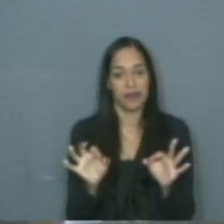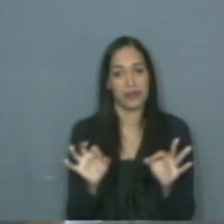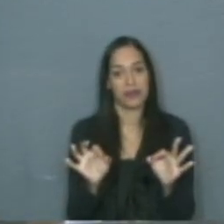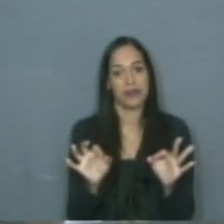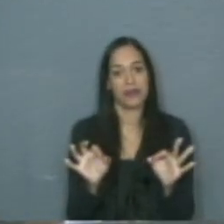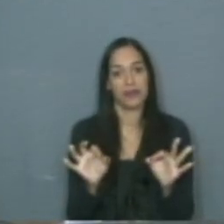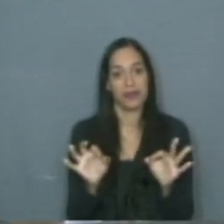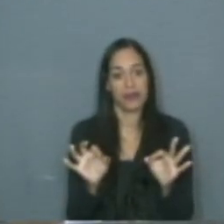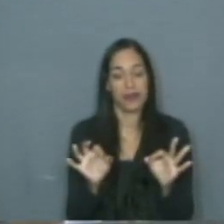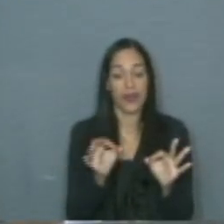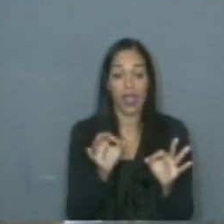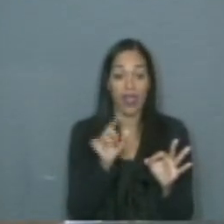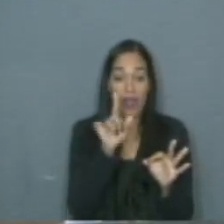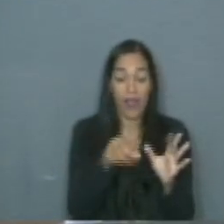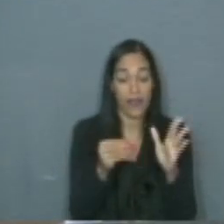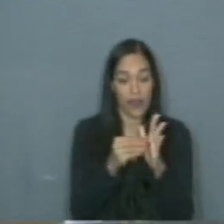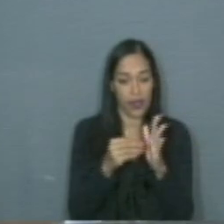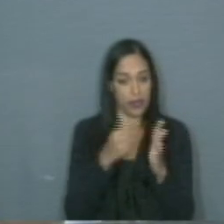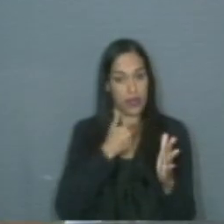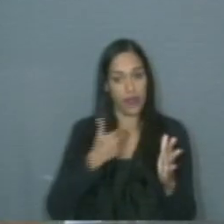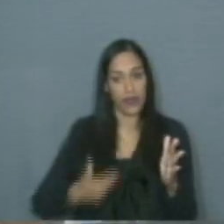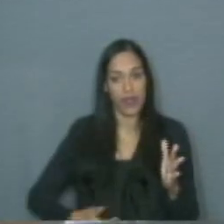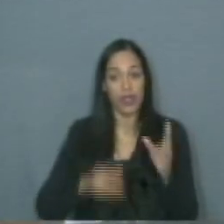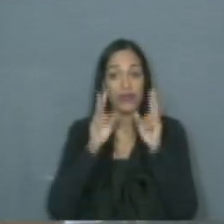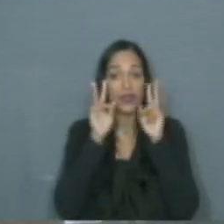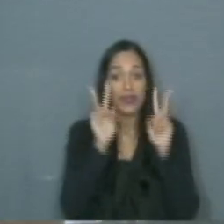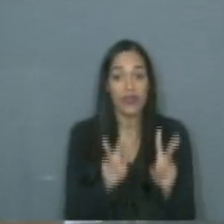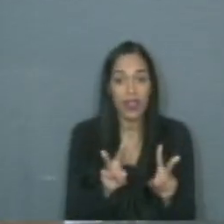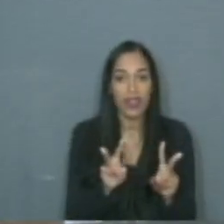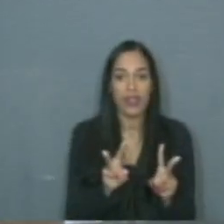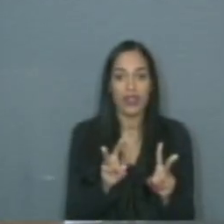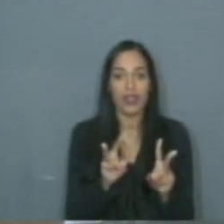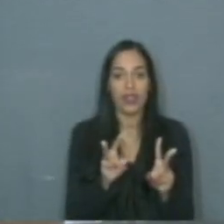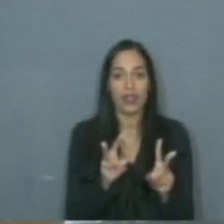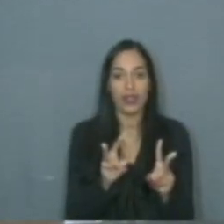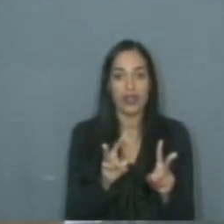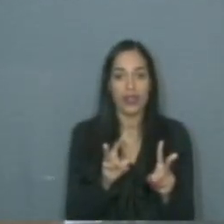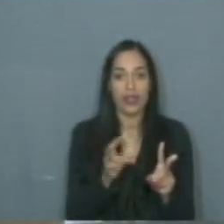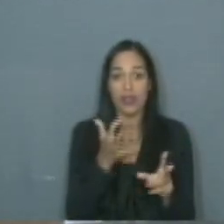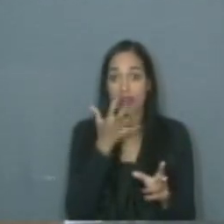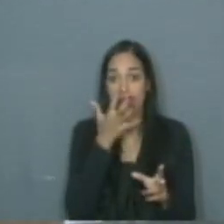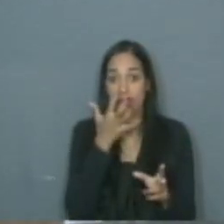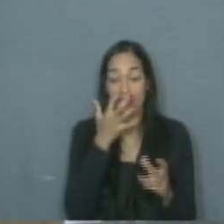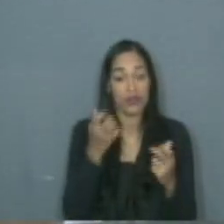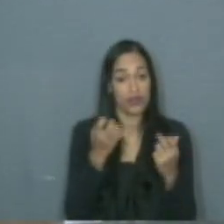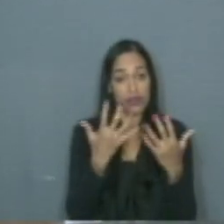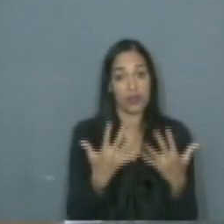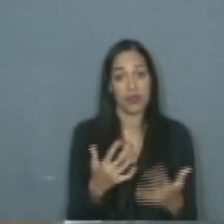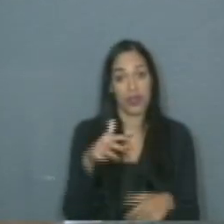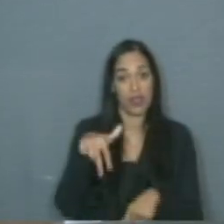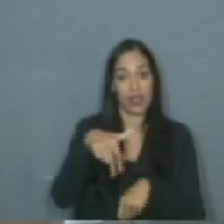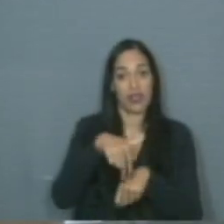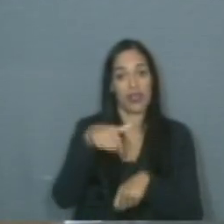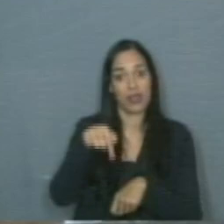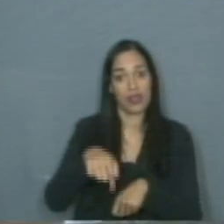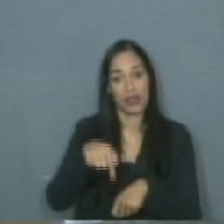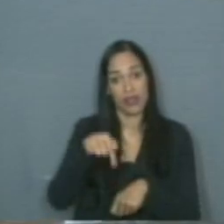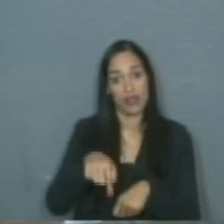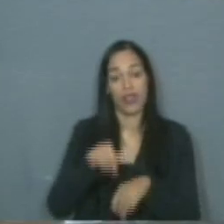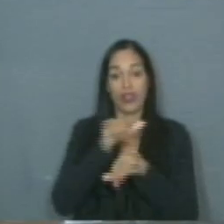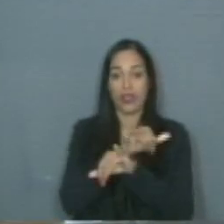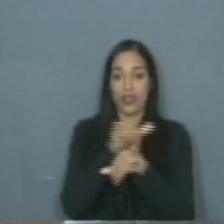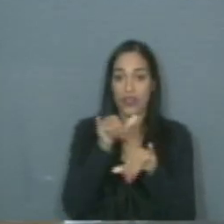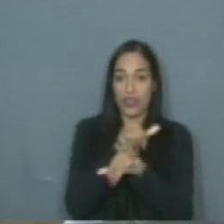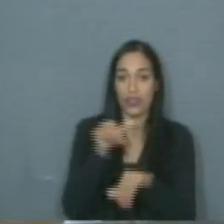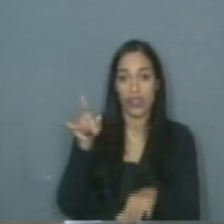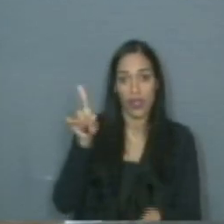para um desgoverno que a gente vê. É incrível o que a gente consegue relatar aqui. Então, queria deixar